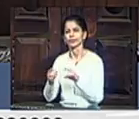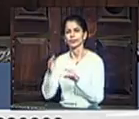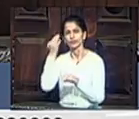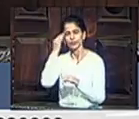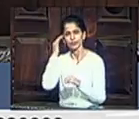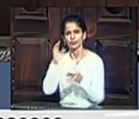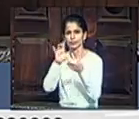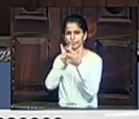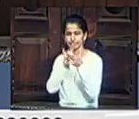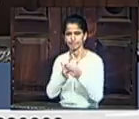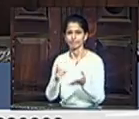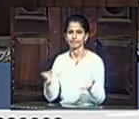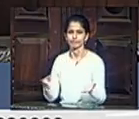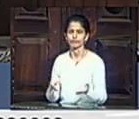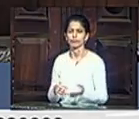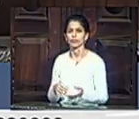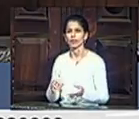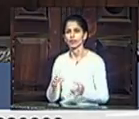se iludam, senhores,